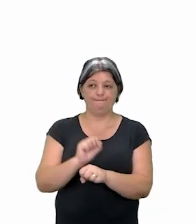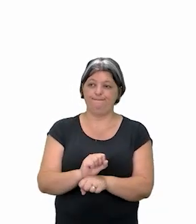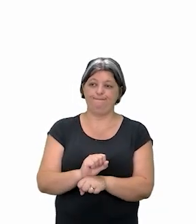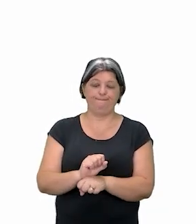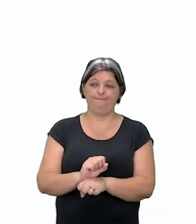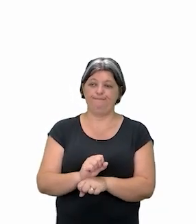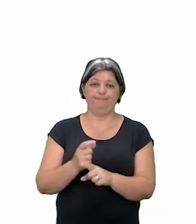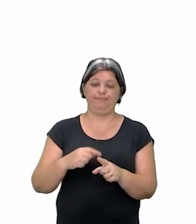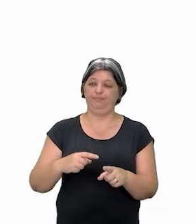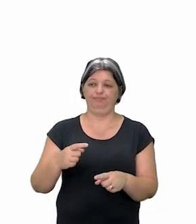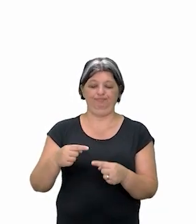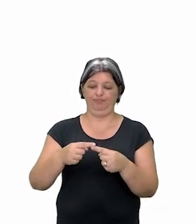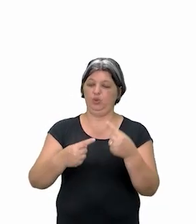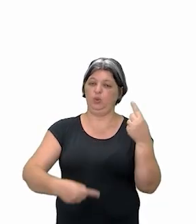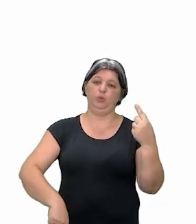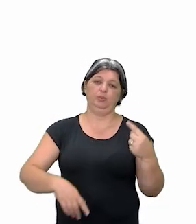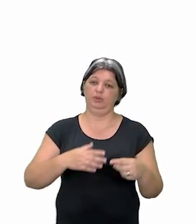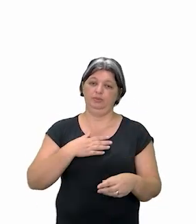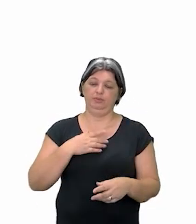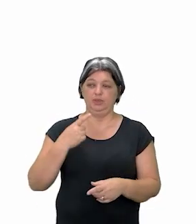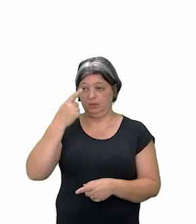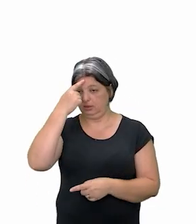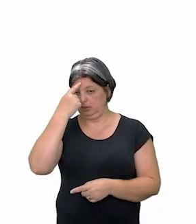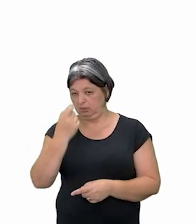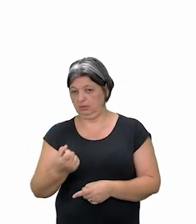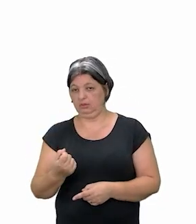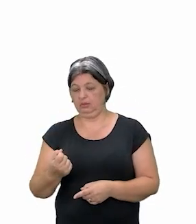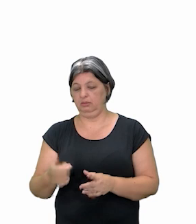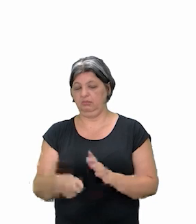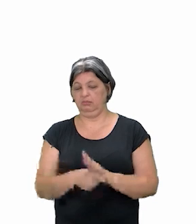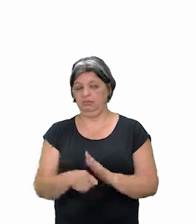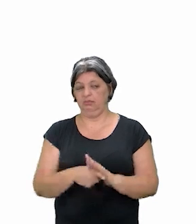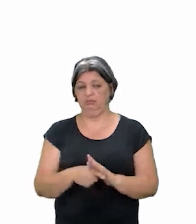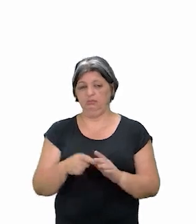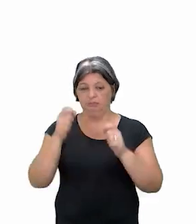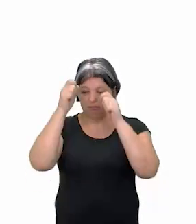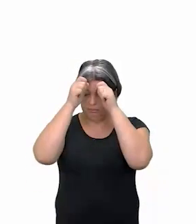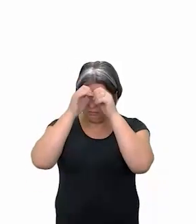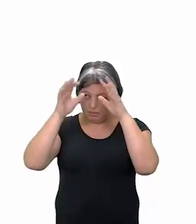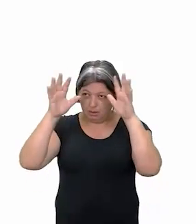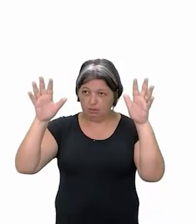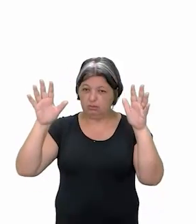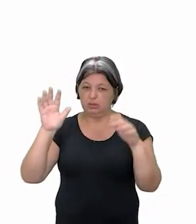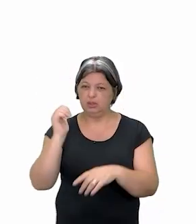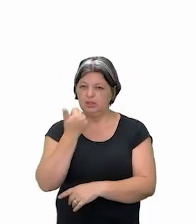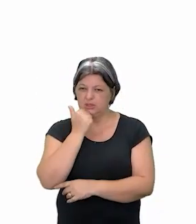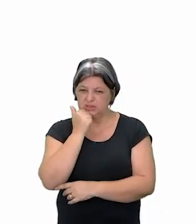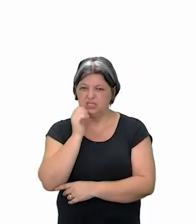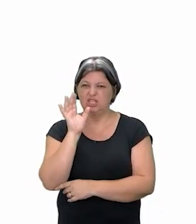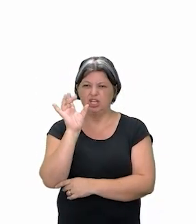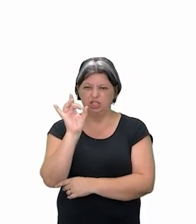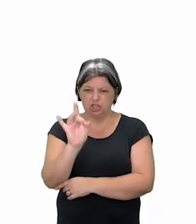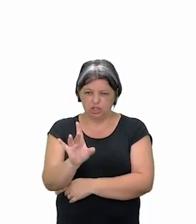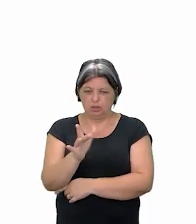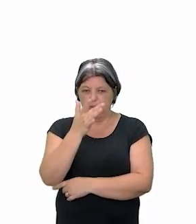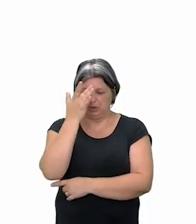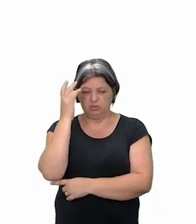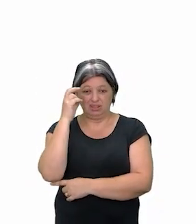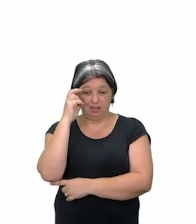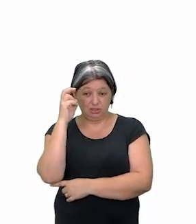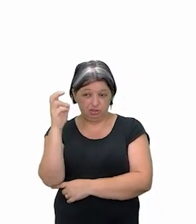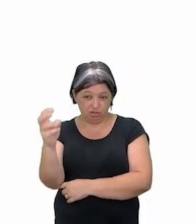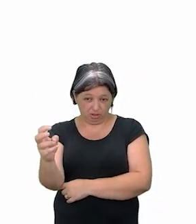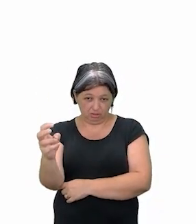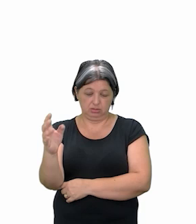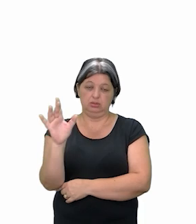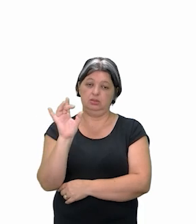E aí gera-se aquela ideia, né, amplifica essa ideia de que ciência é só para gênios, né, é só